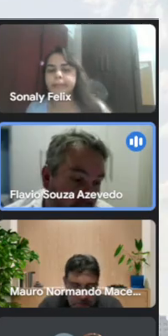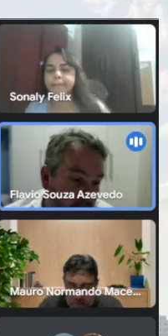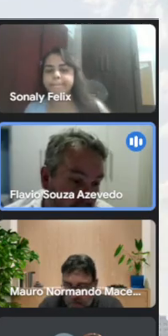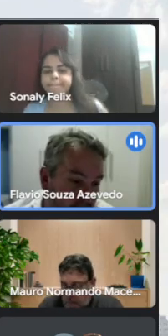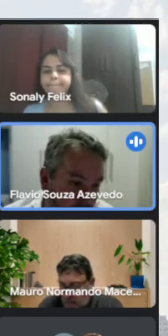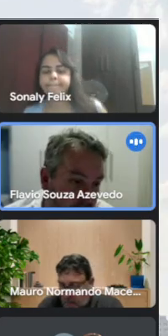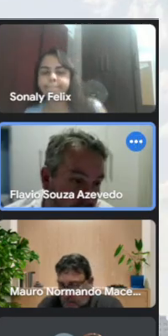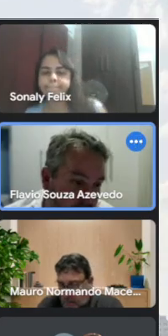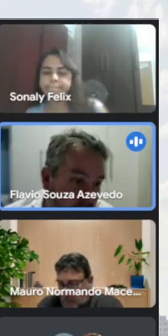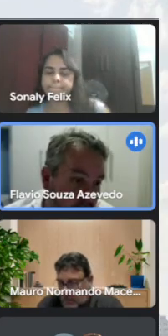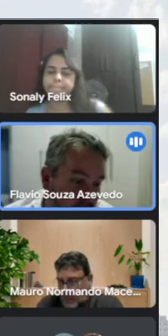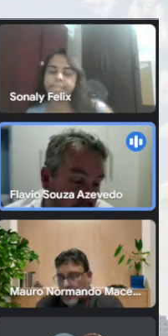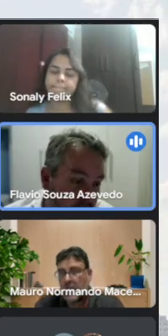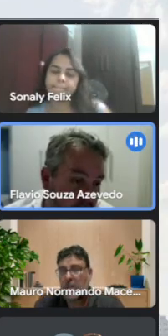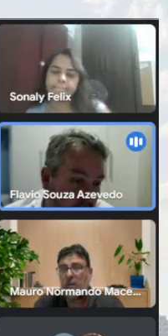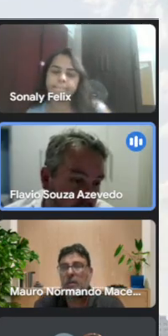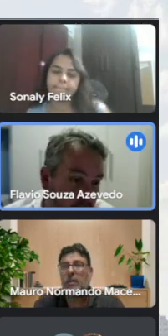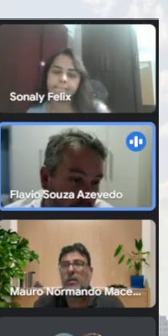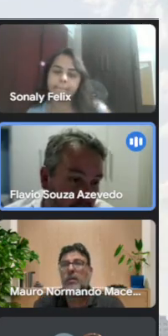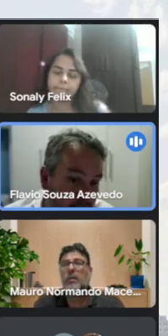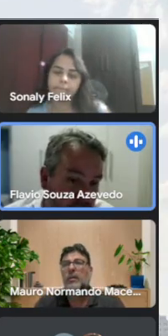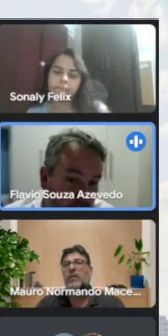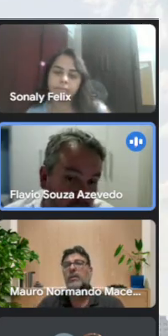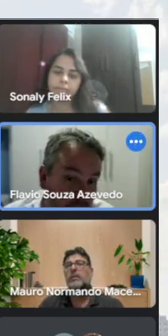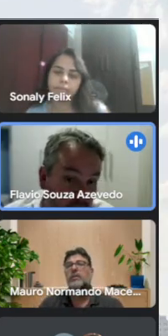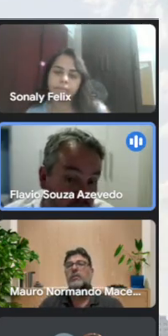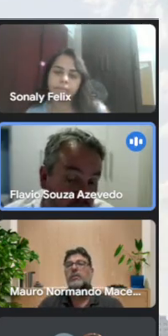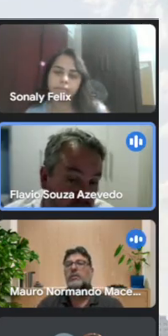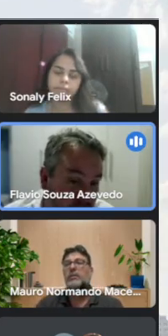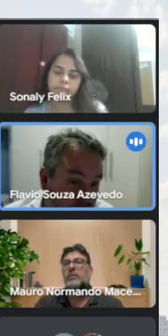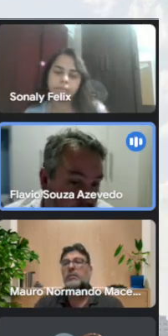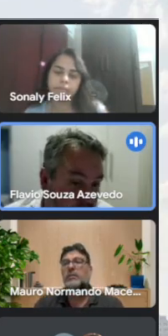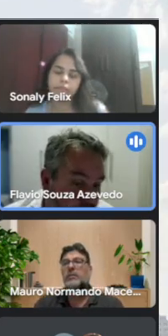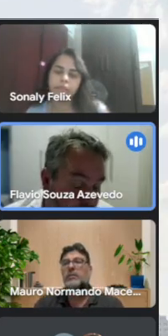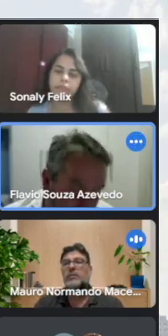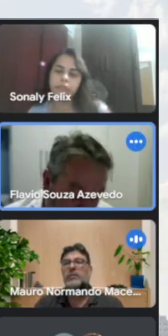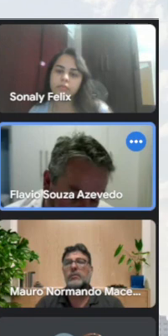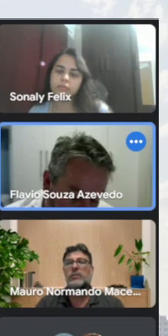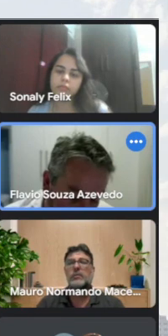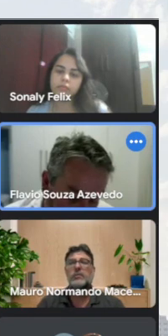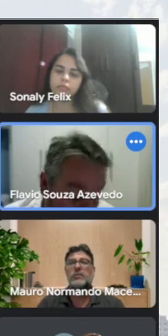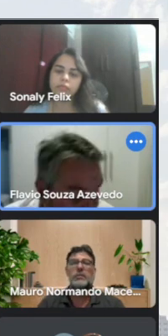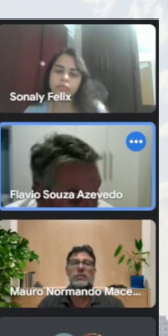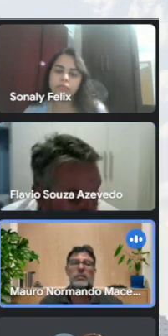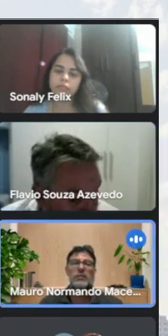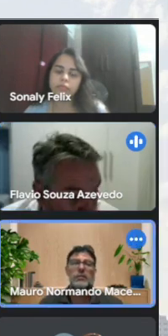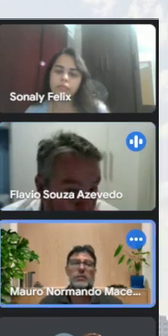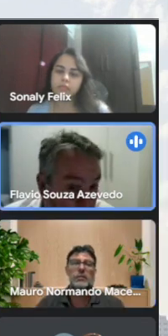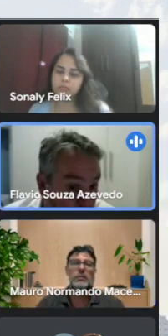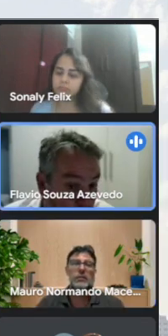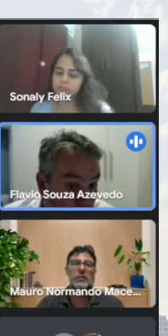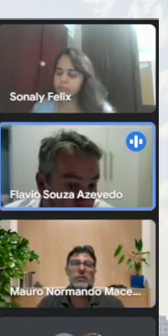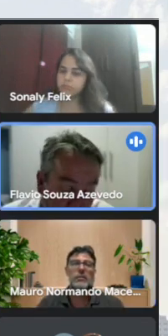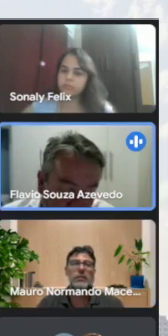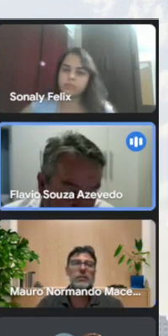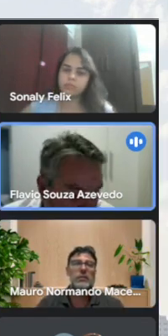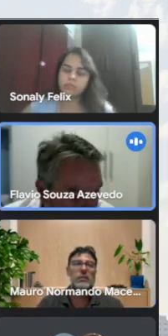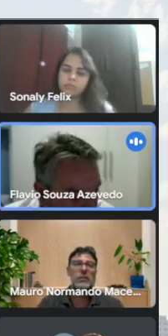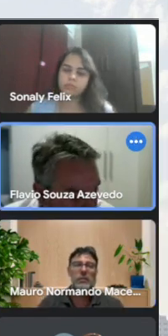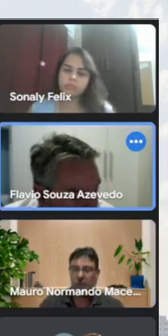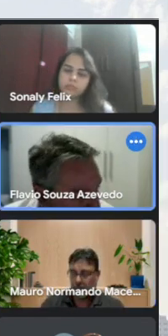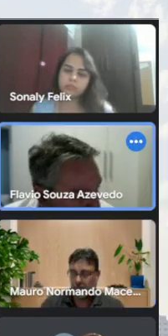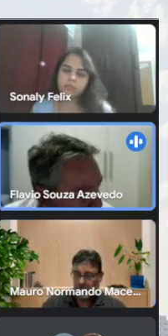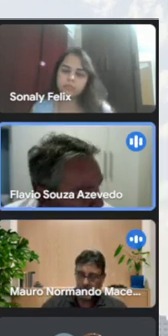pode inviabilizar a implantação não só desse tipo de solução baseada na natureza, como até